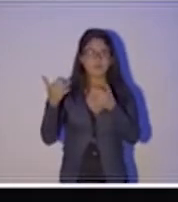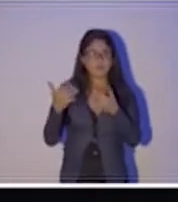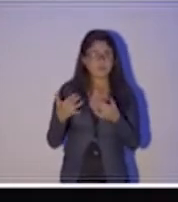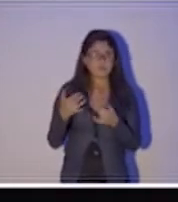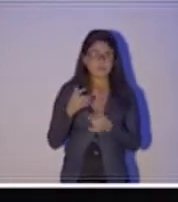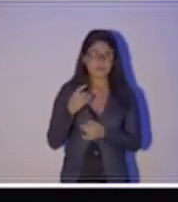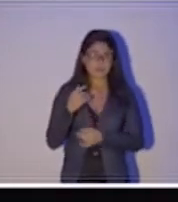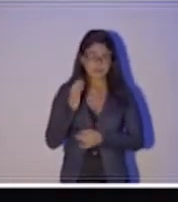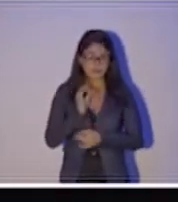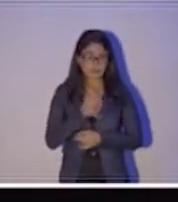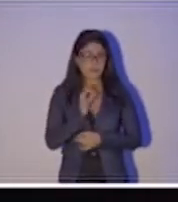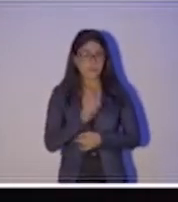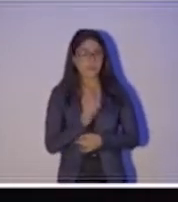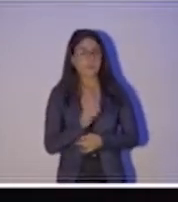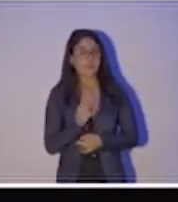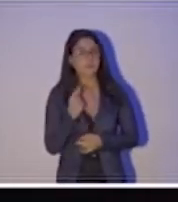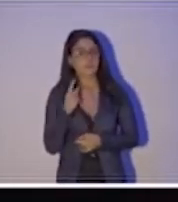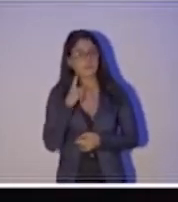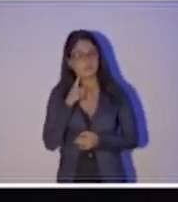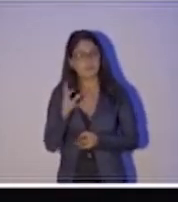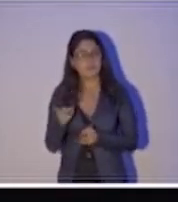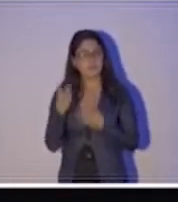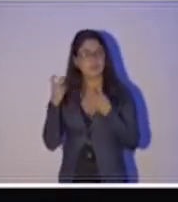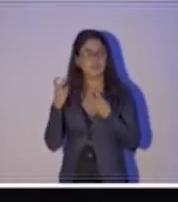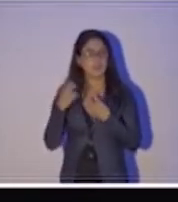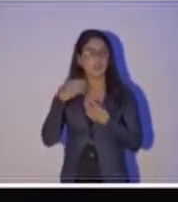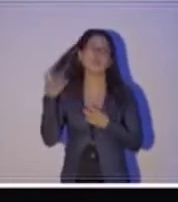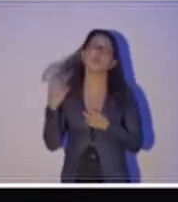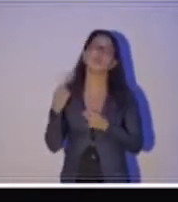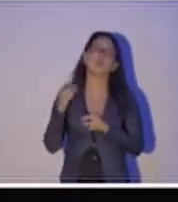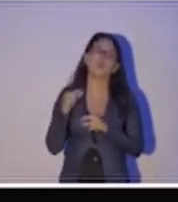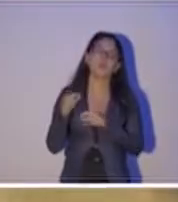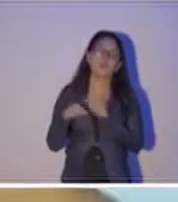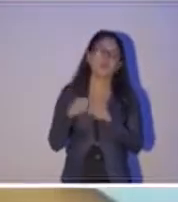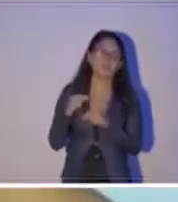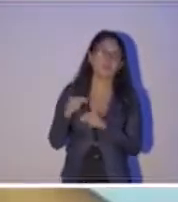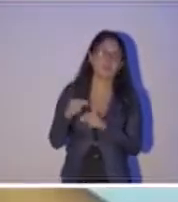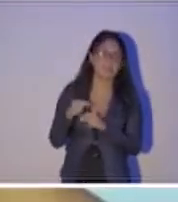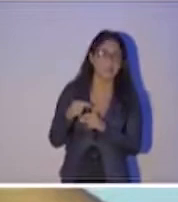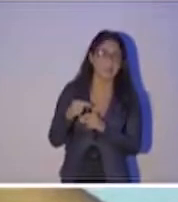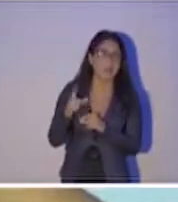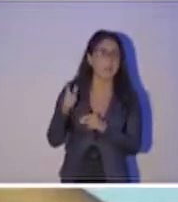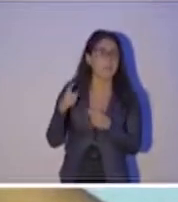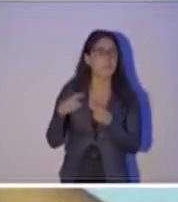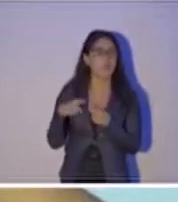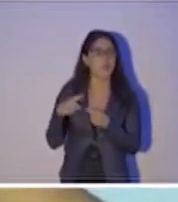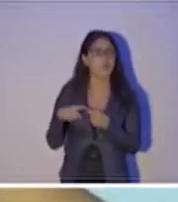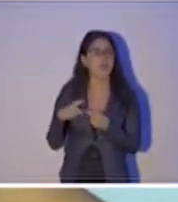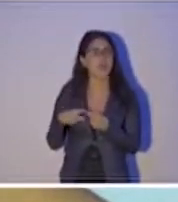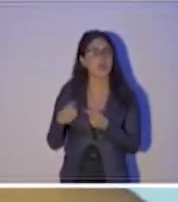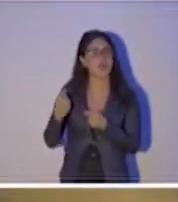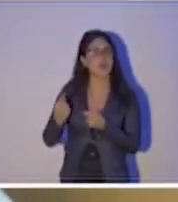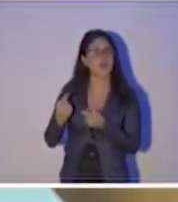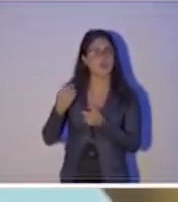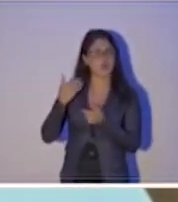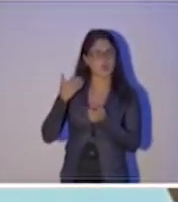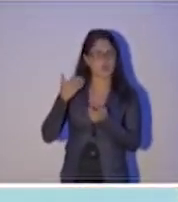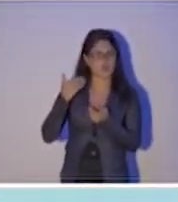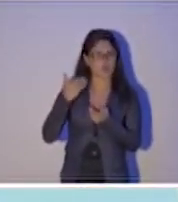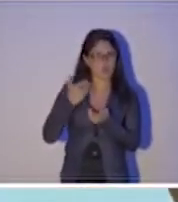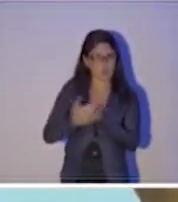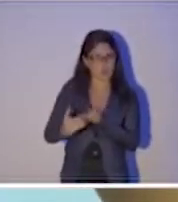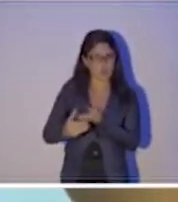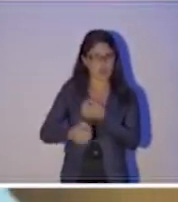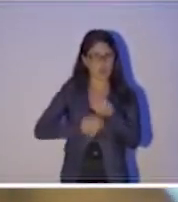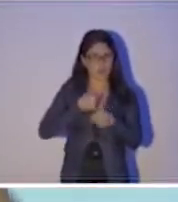que lasca de vez o ensino da gente. Porque no começo do ano, a gente